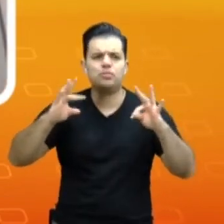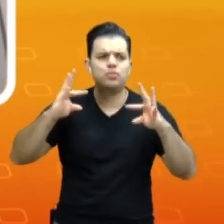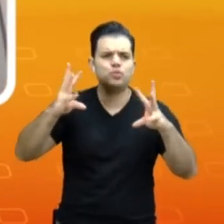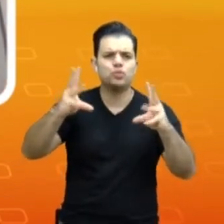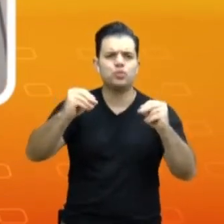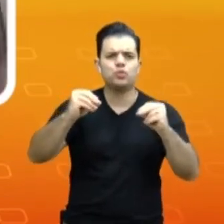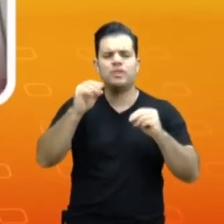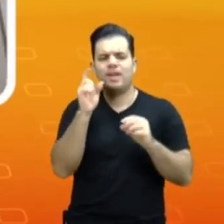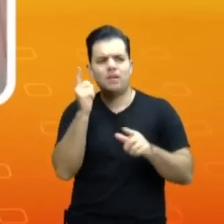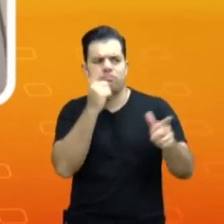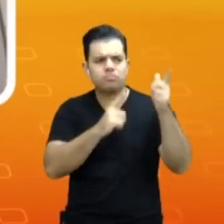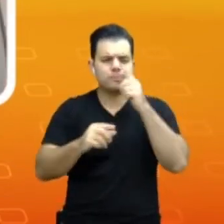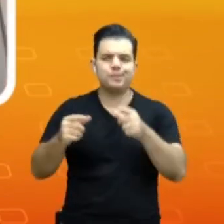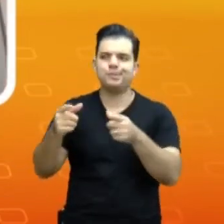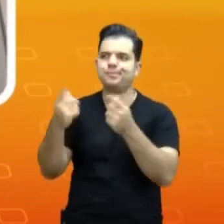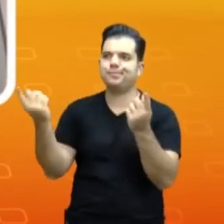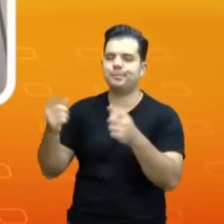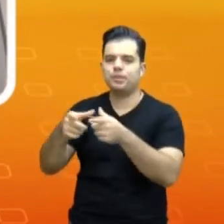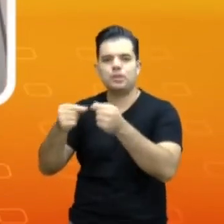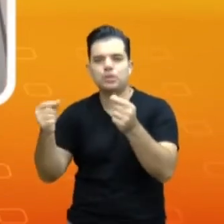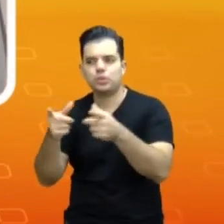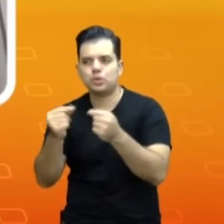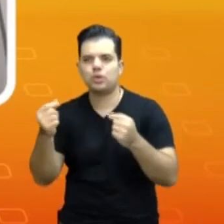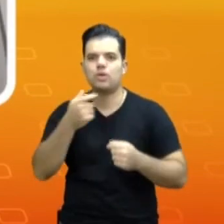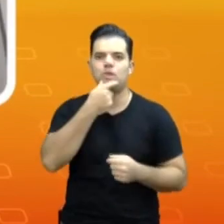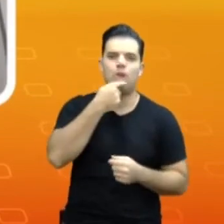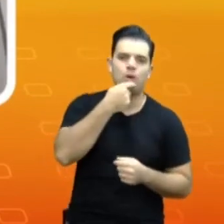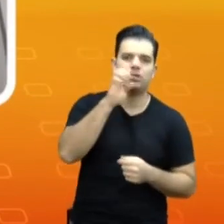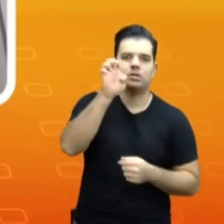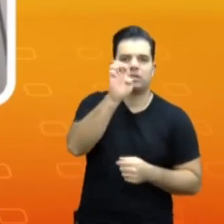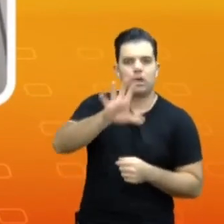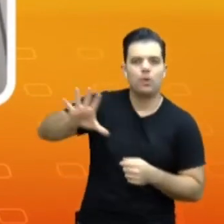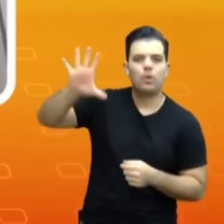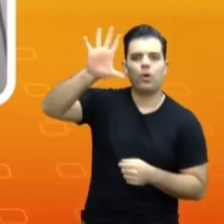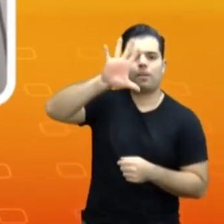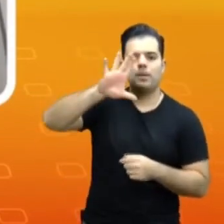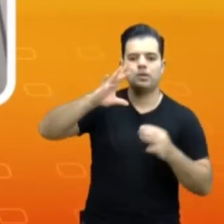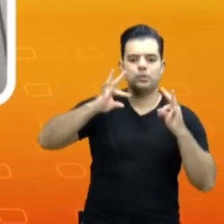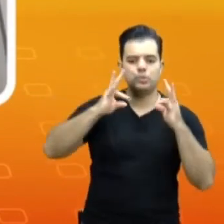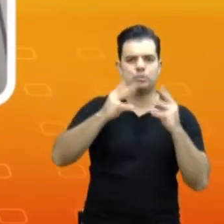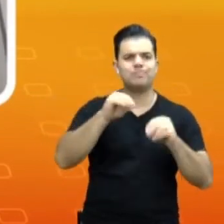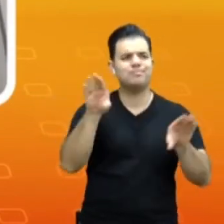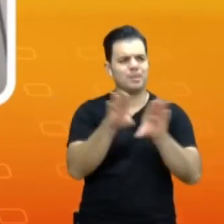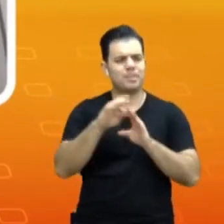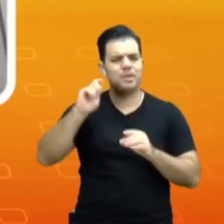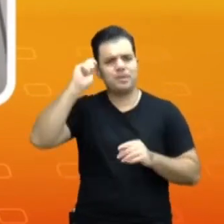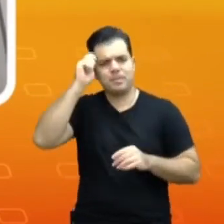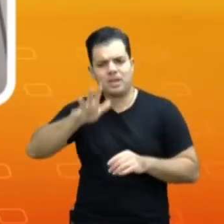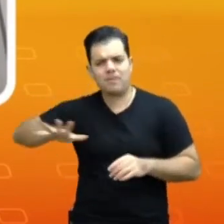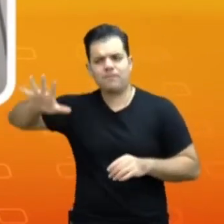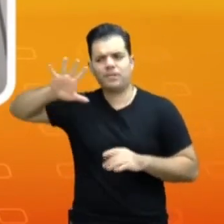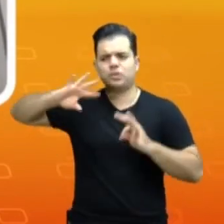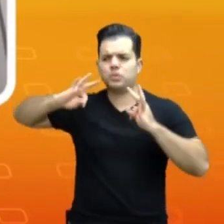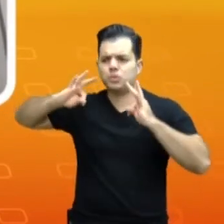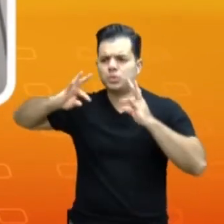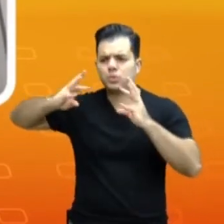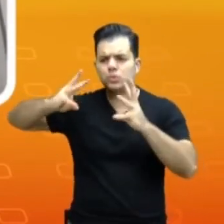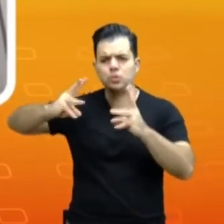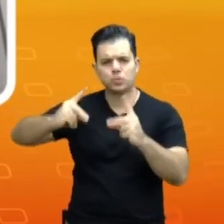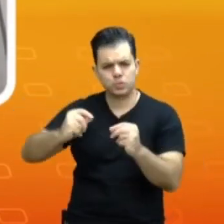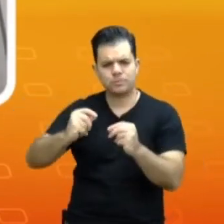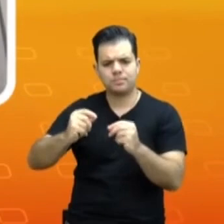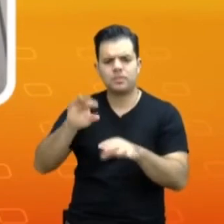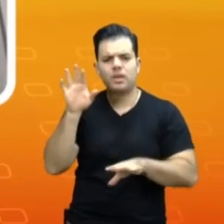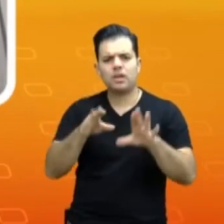caso Tóquio, Londres, a Europa, mesmo na África, isso não vejo problema de